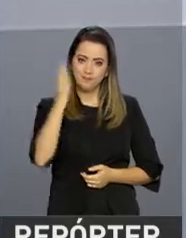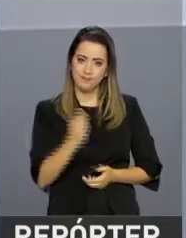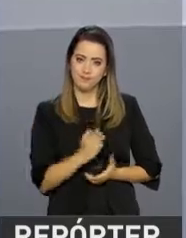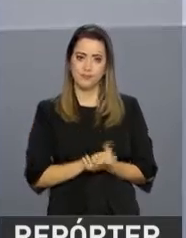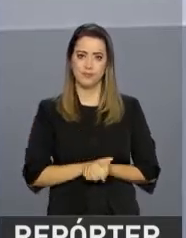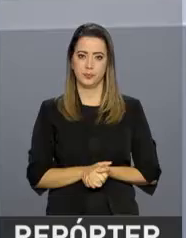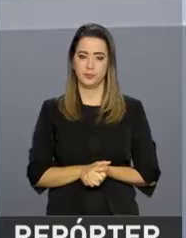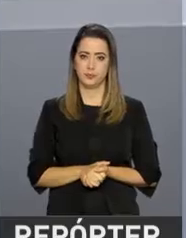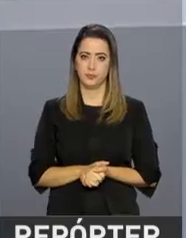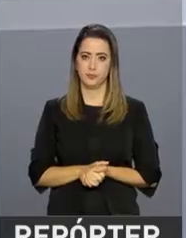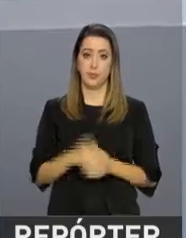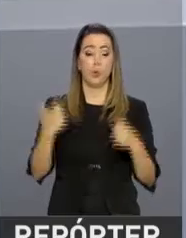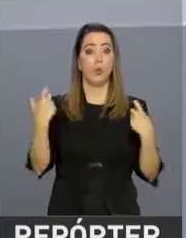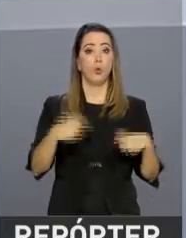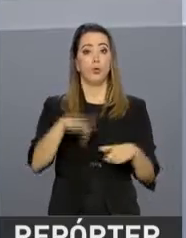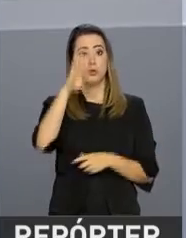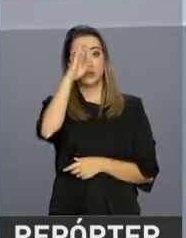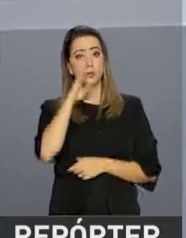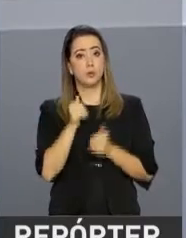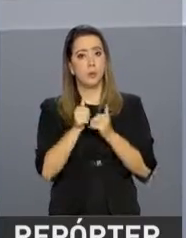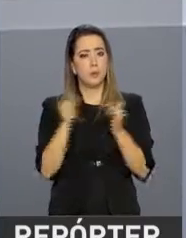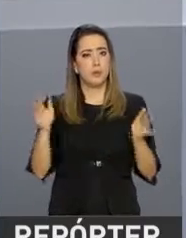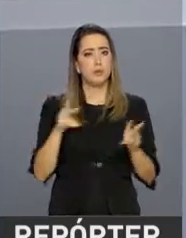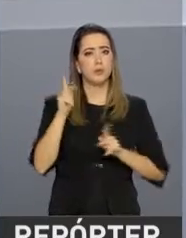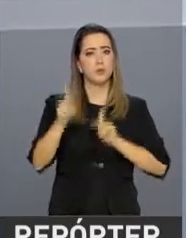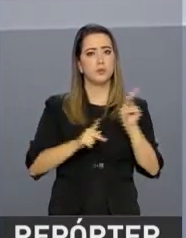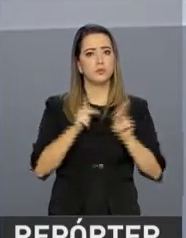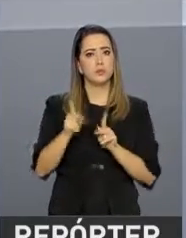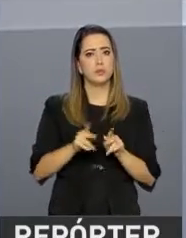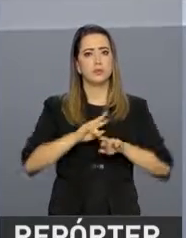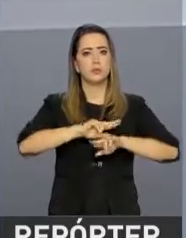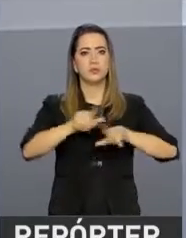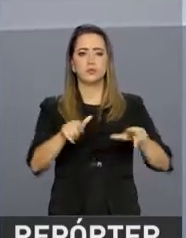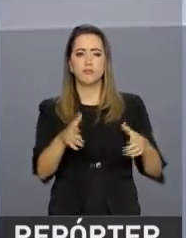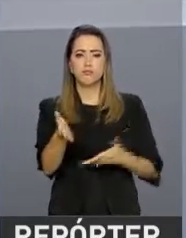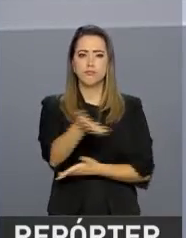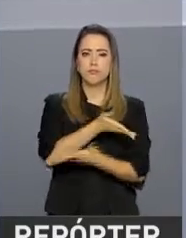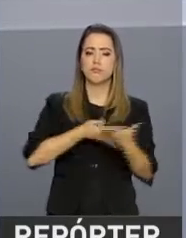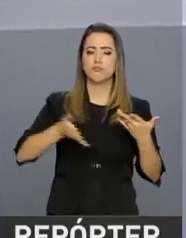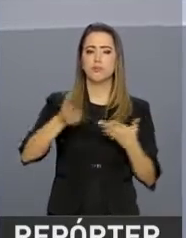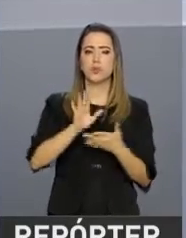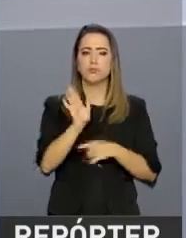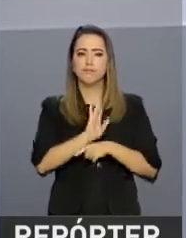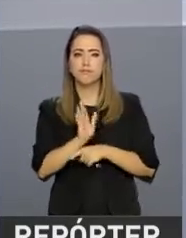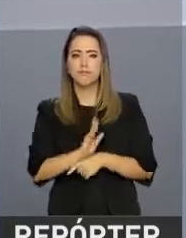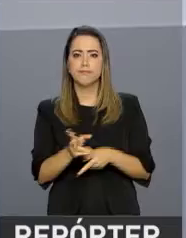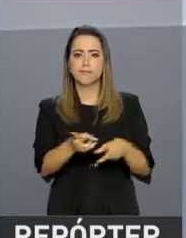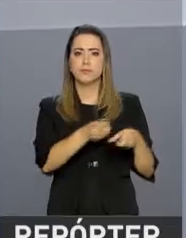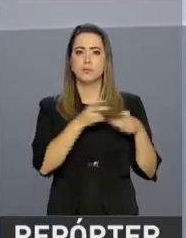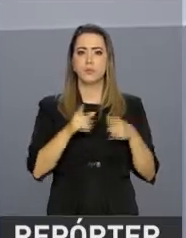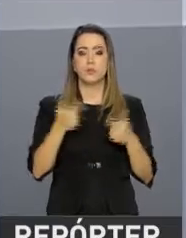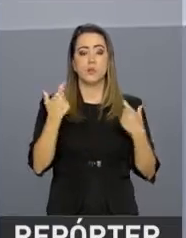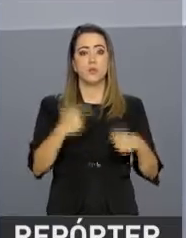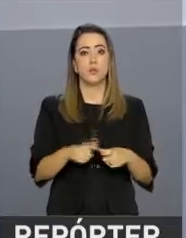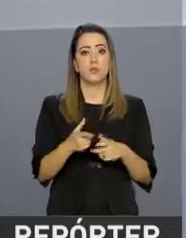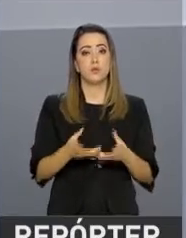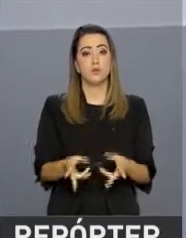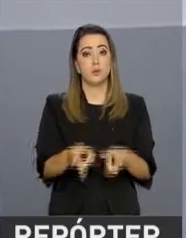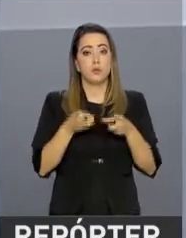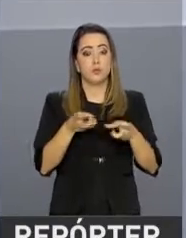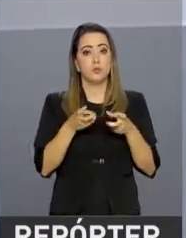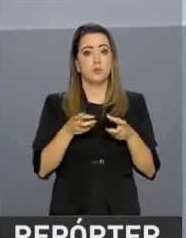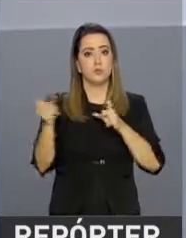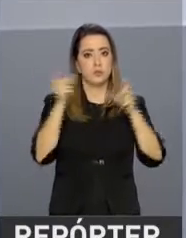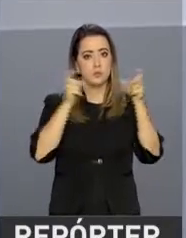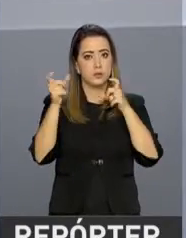um espaço gratuito e aberto ao público com atividades interativas sensoriais e multimídias o intuito